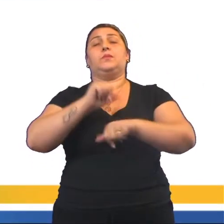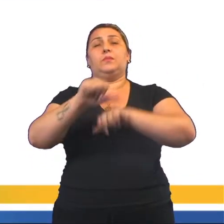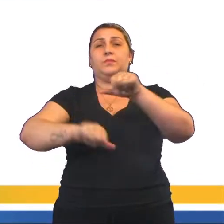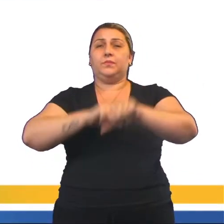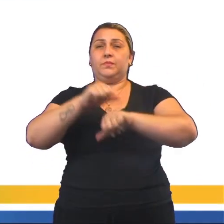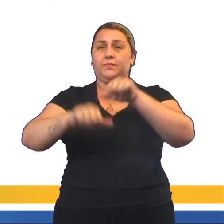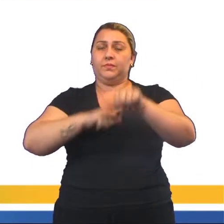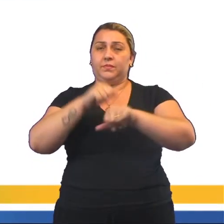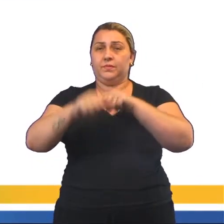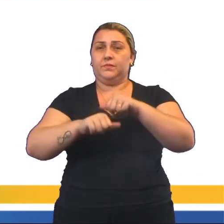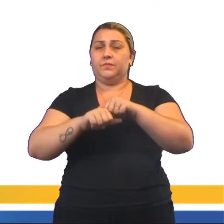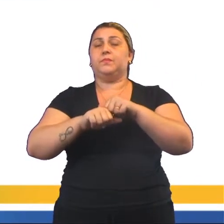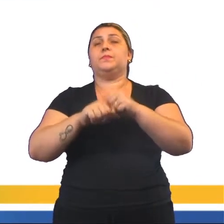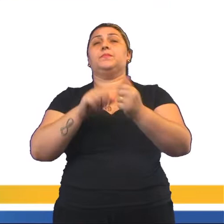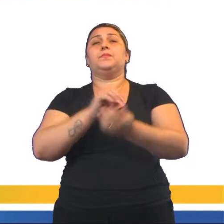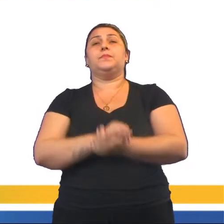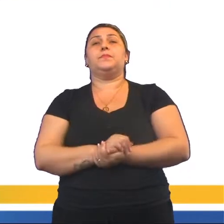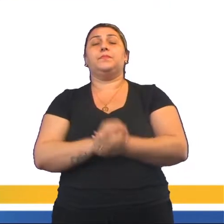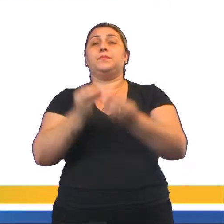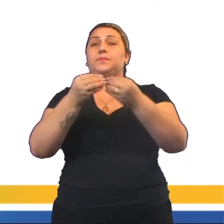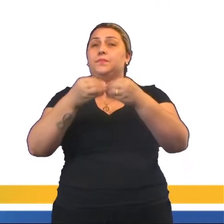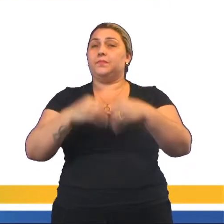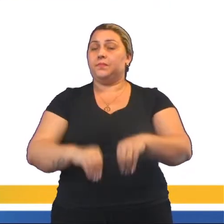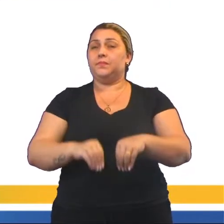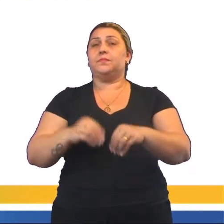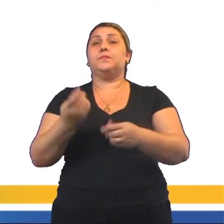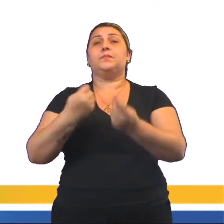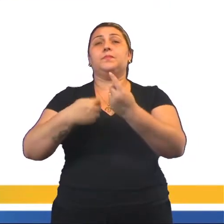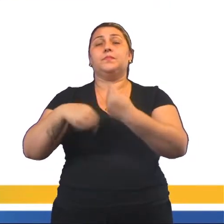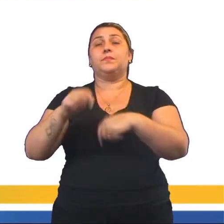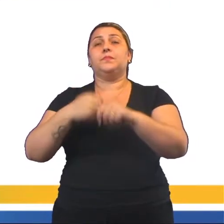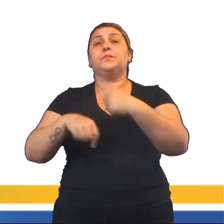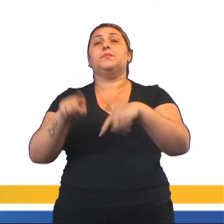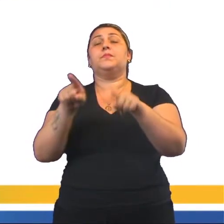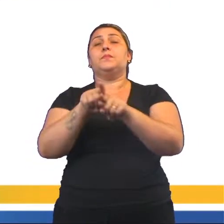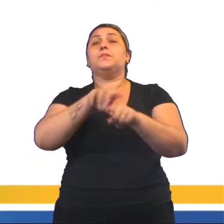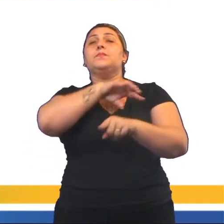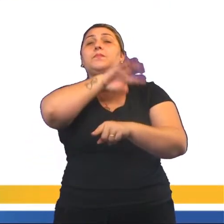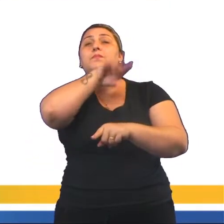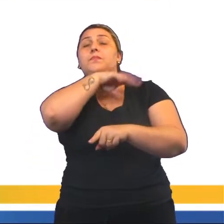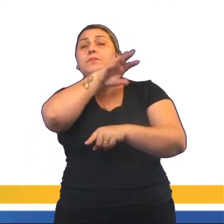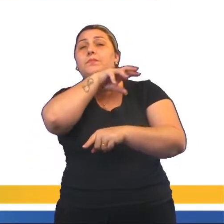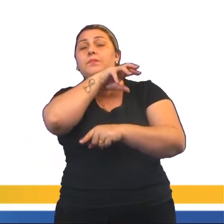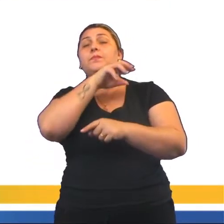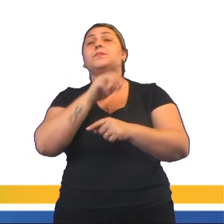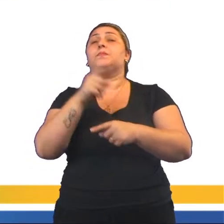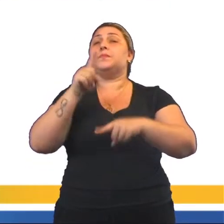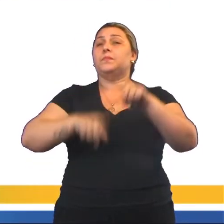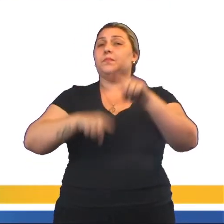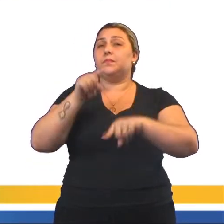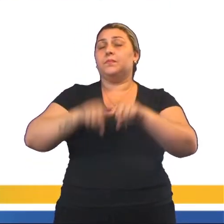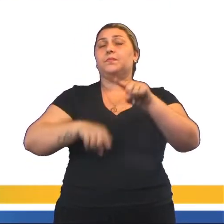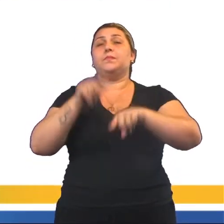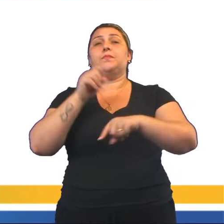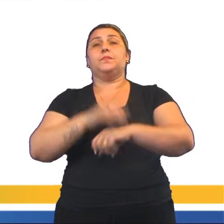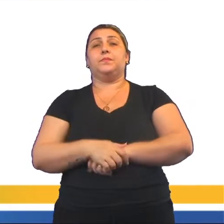alterações indesejáveis nos processos ecológicos, tais como a redução de materiais